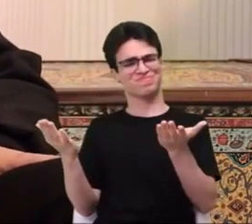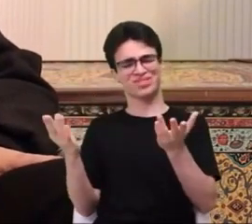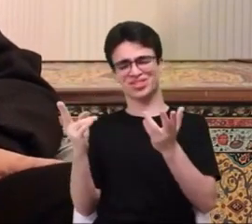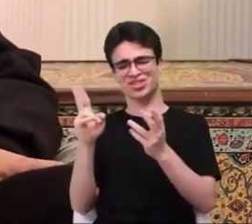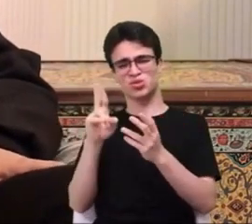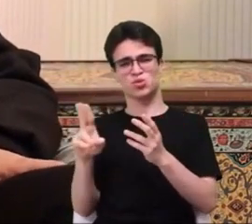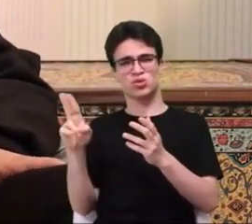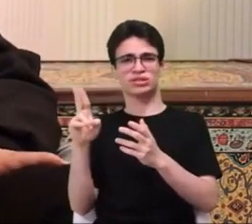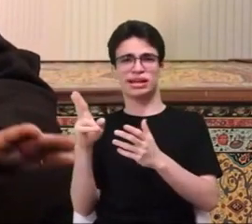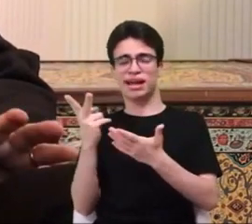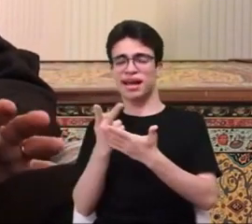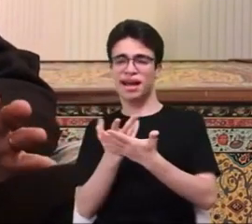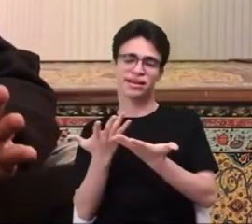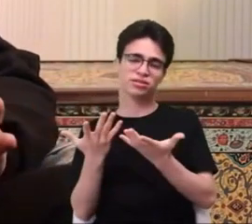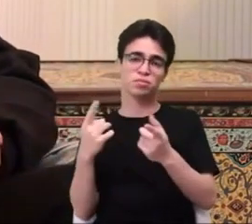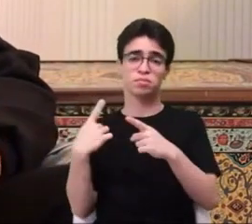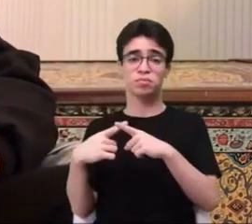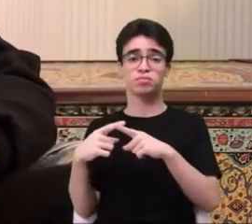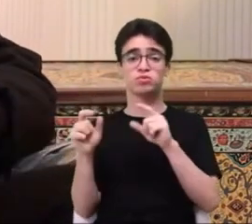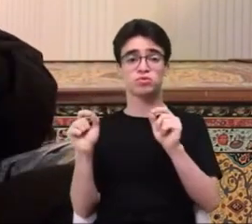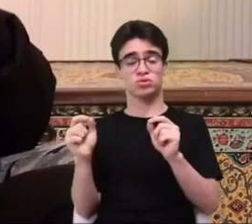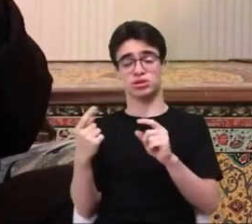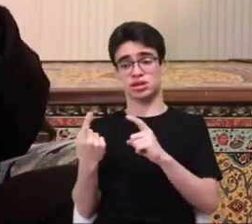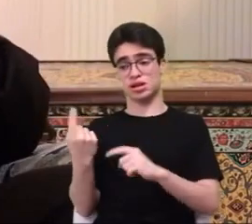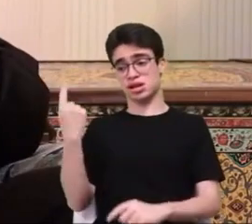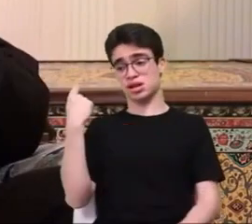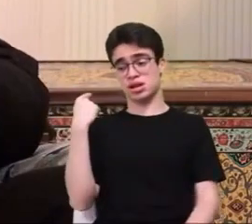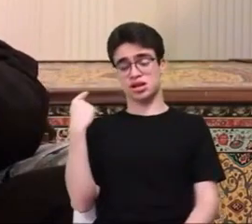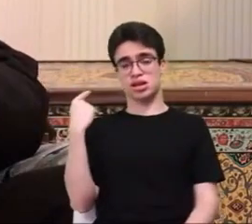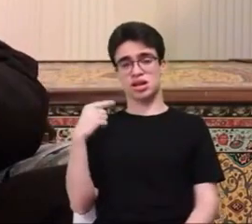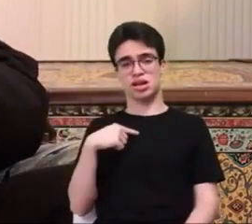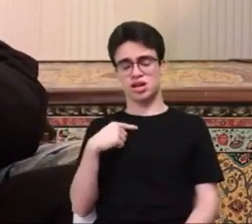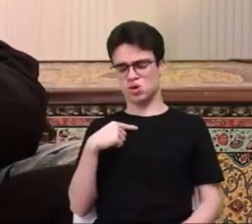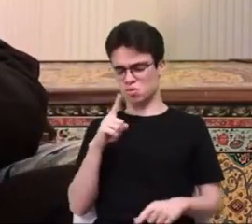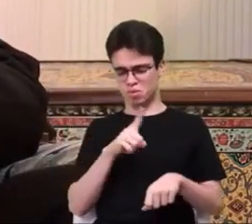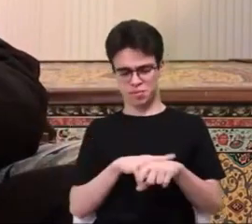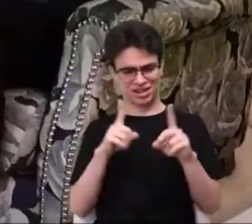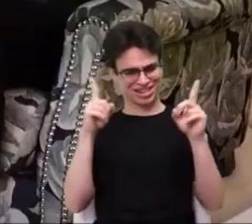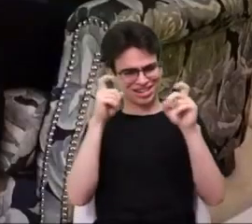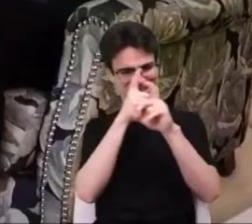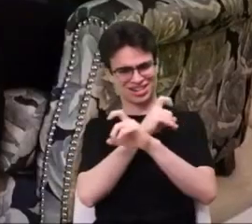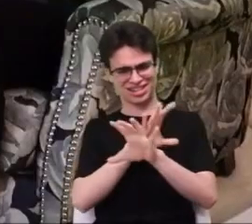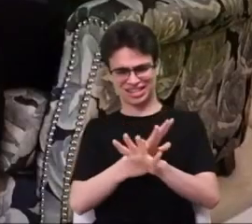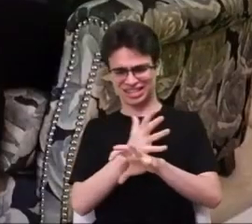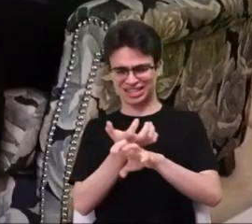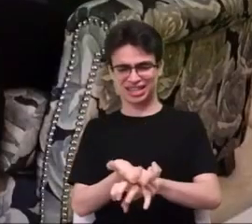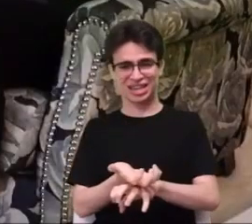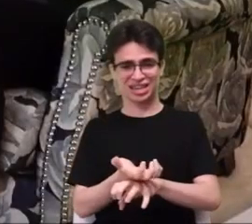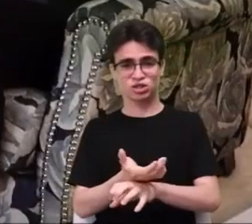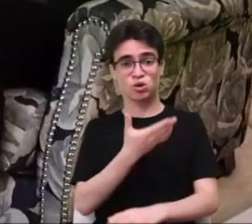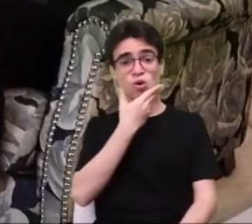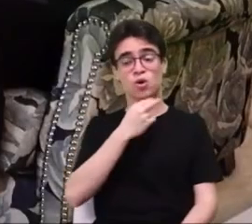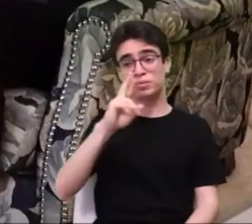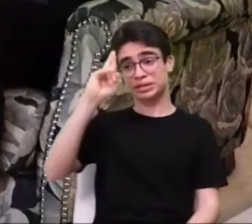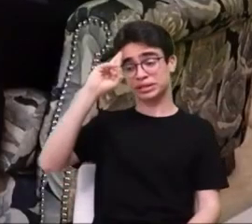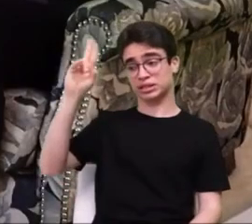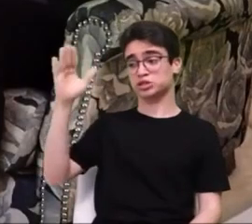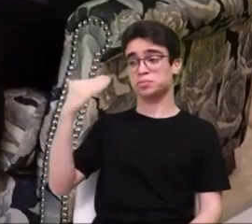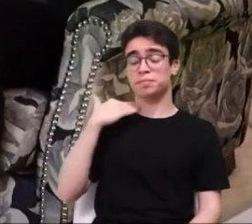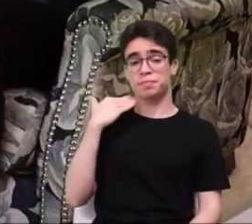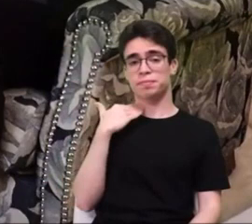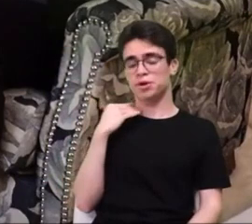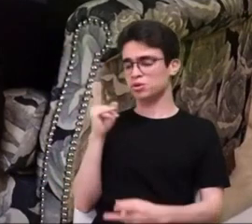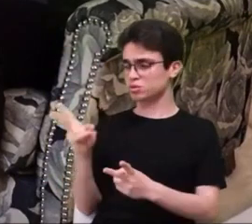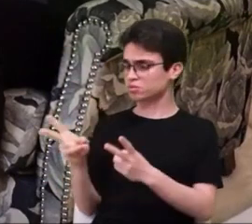né? Porque quando eu estava nesse local de deserto e um gerente do banco onde eu trabalhava,